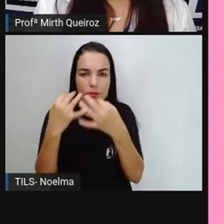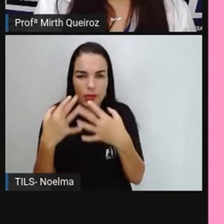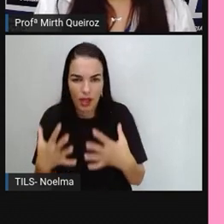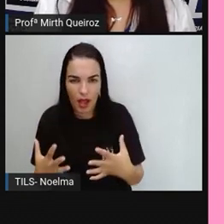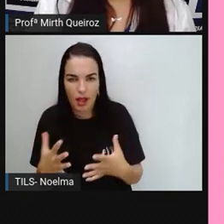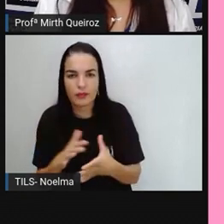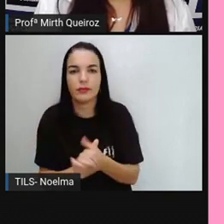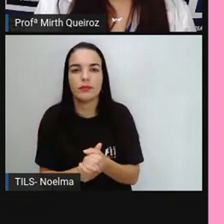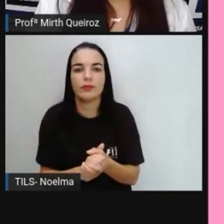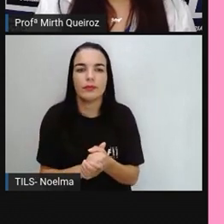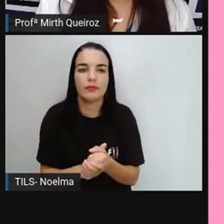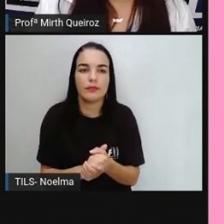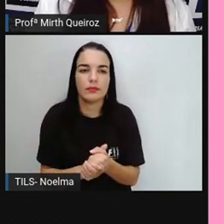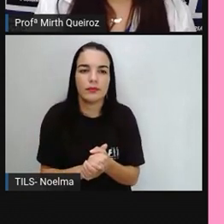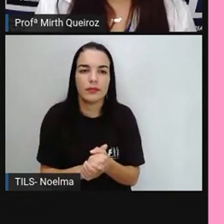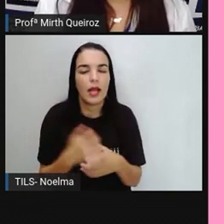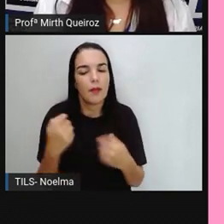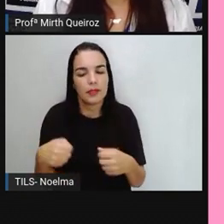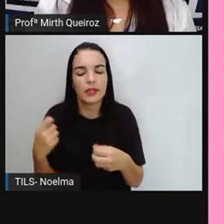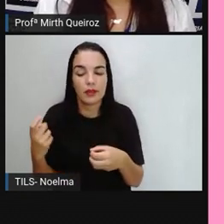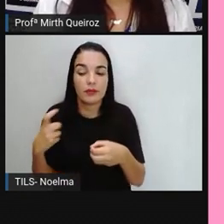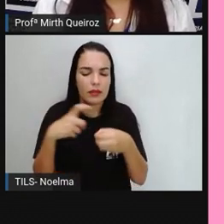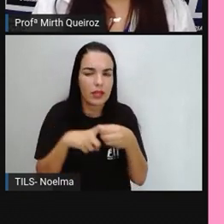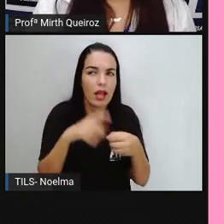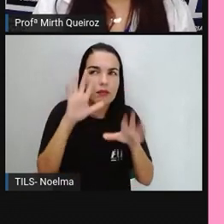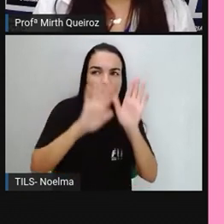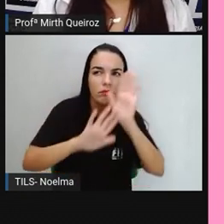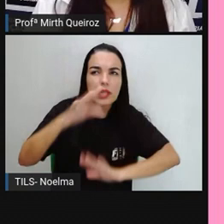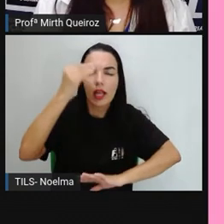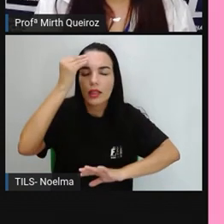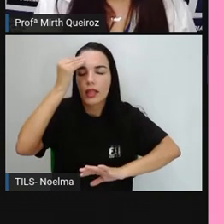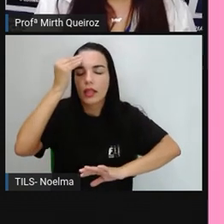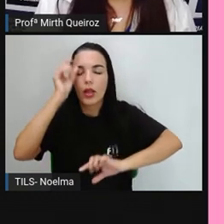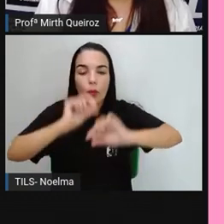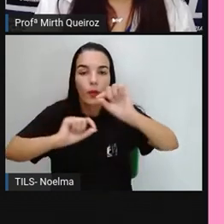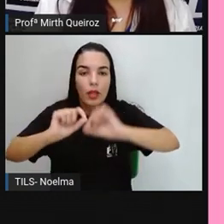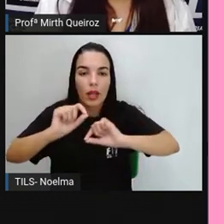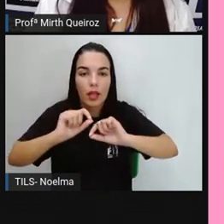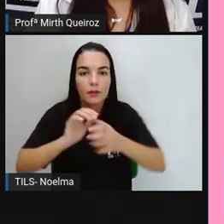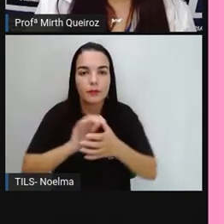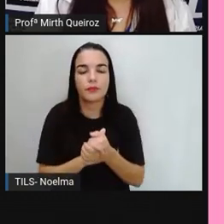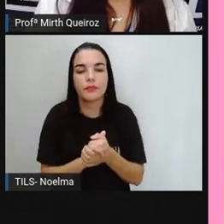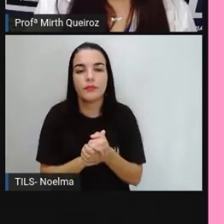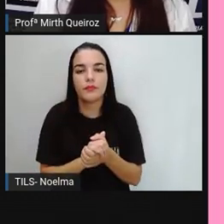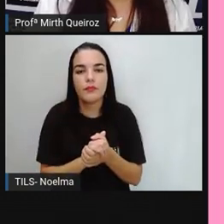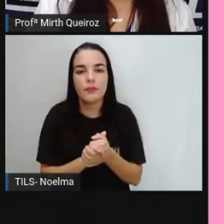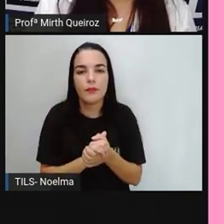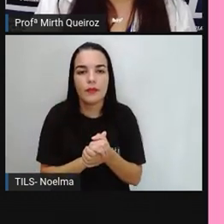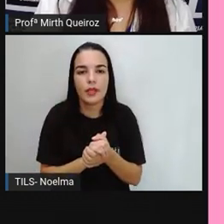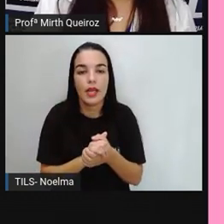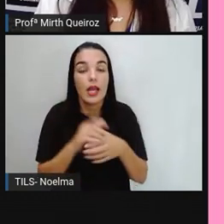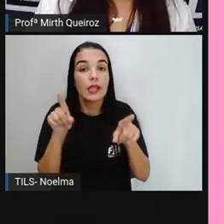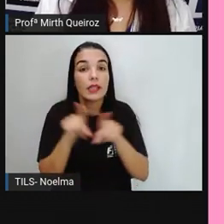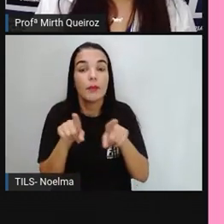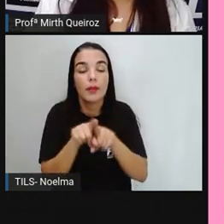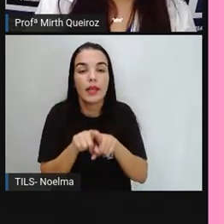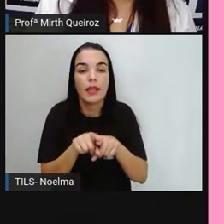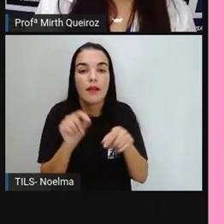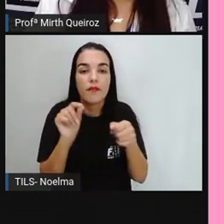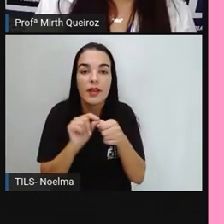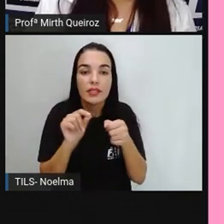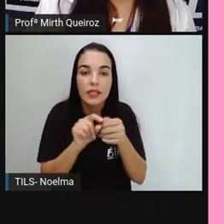deve voltar a isso, né? E a gente vai formulando aí hipóteses. Formular perguntas